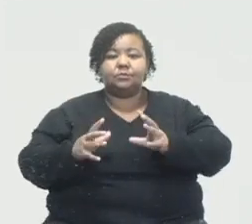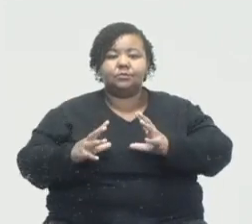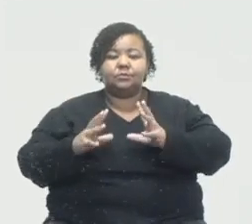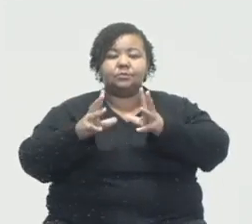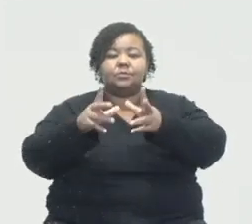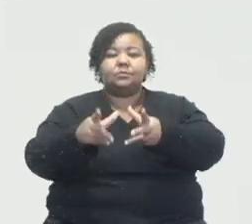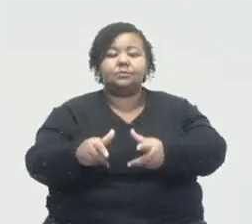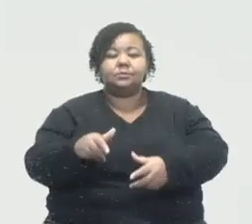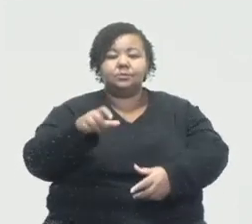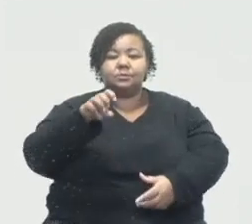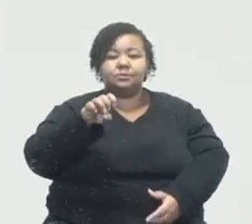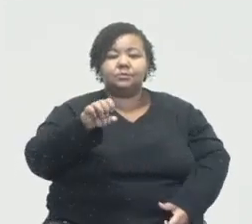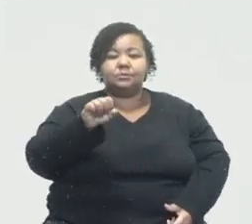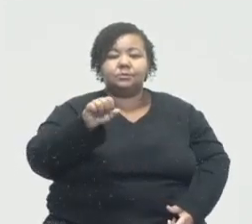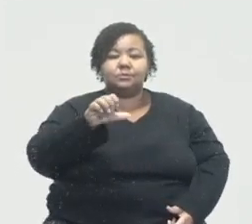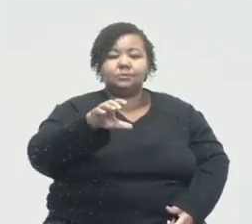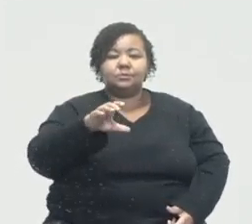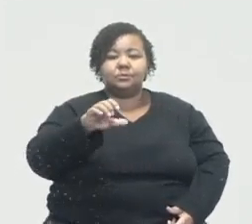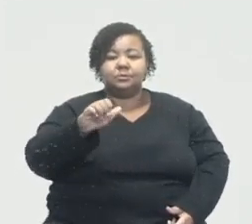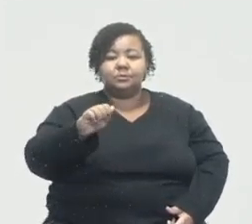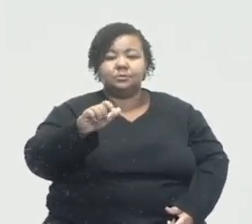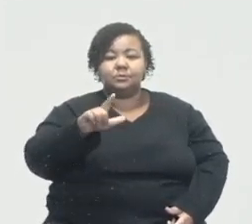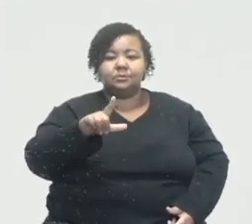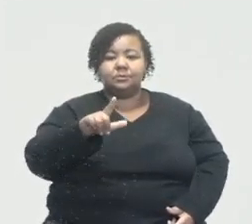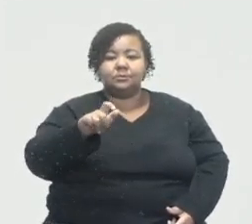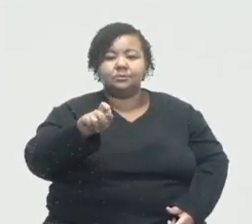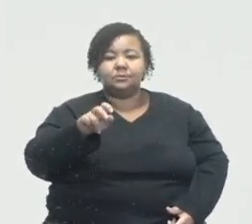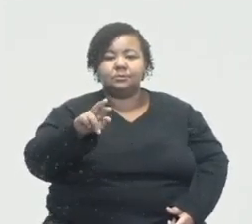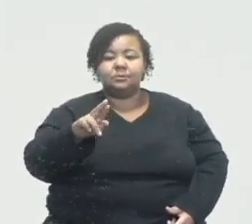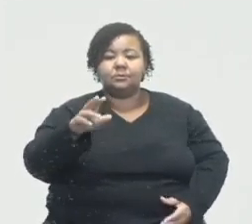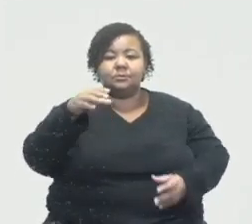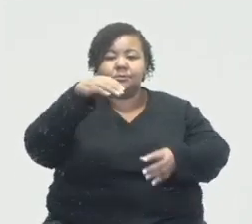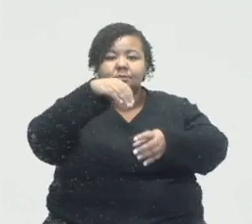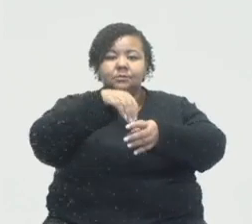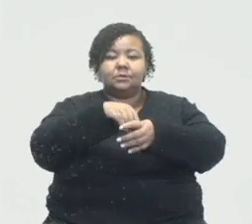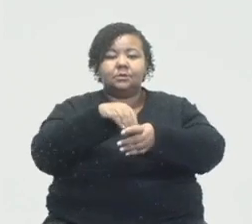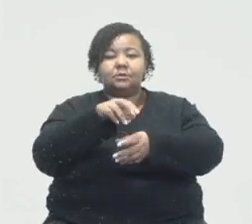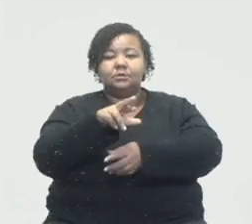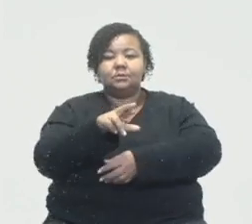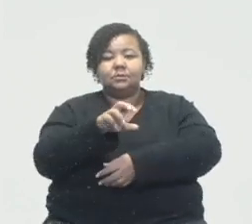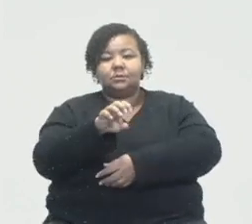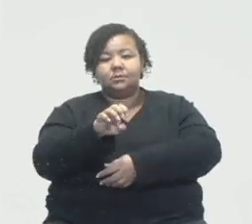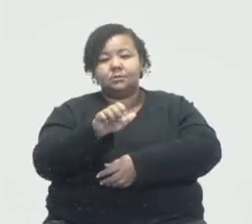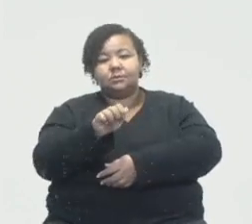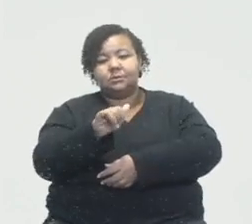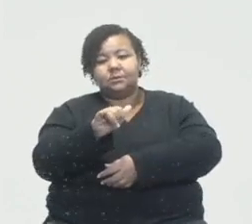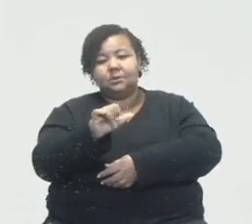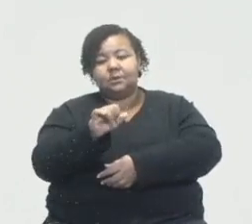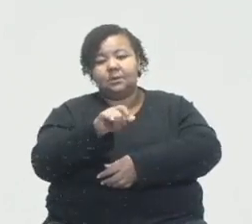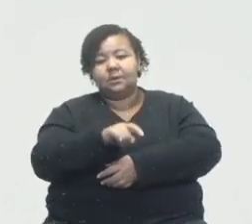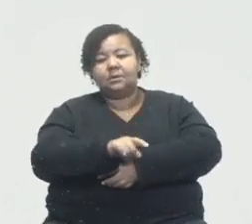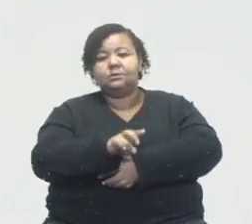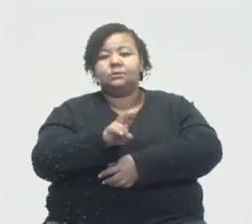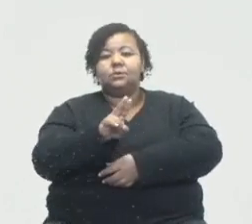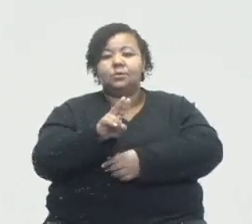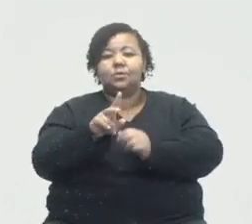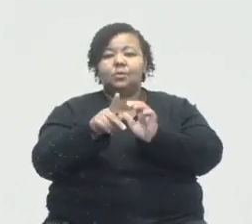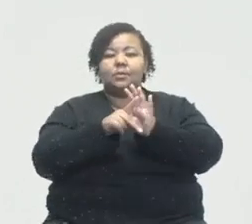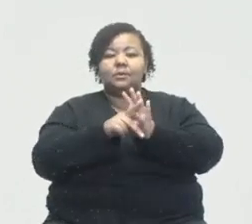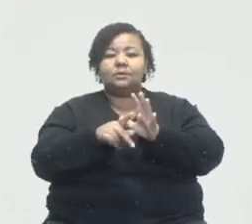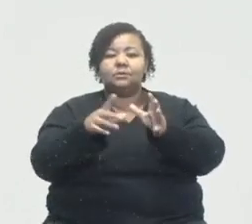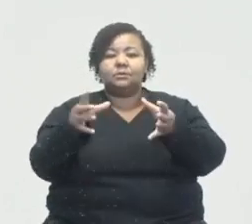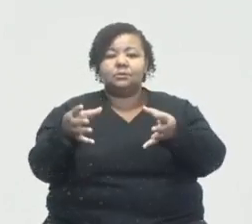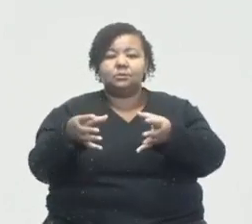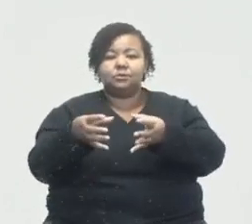escalar pertencente aos reais, e para todo vetor U pertencente também ao nosso